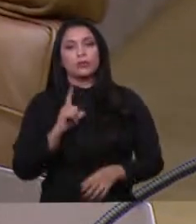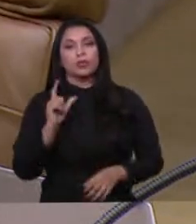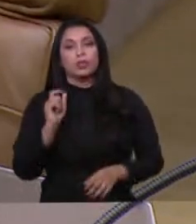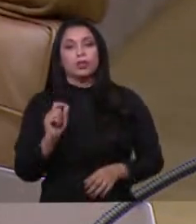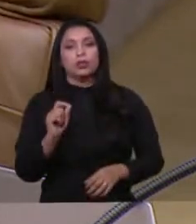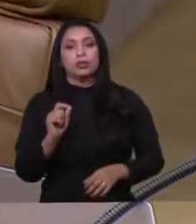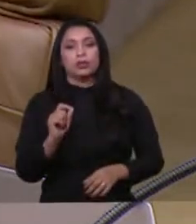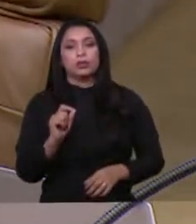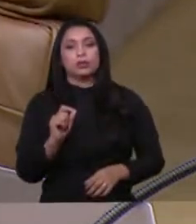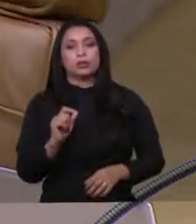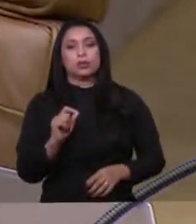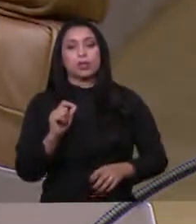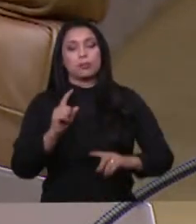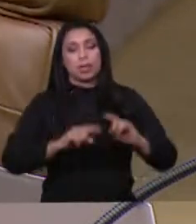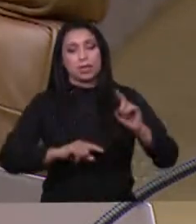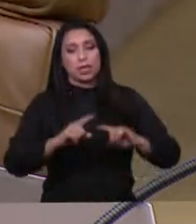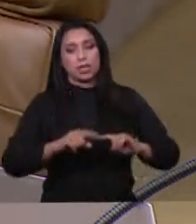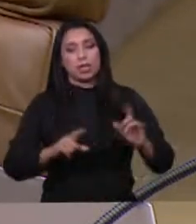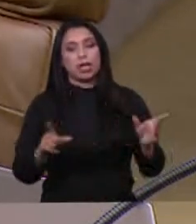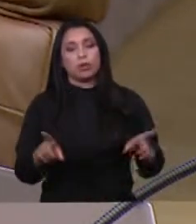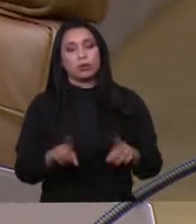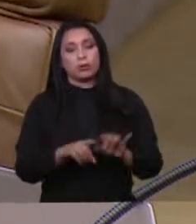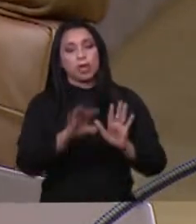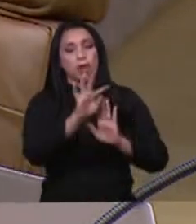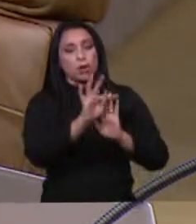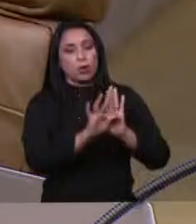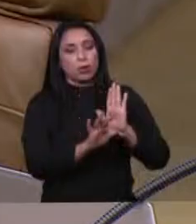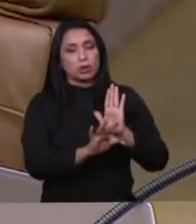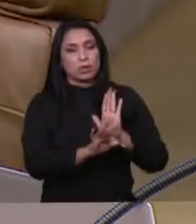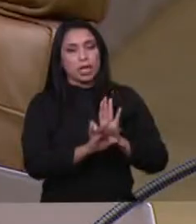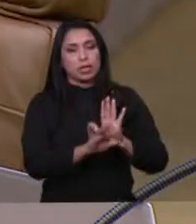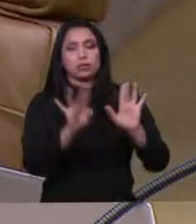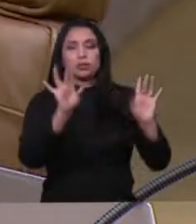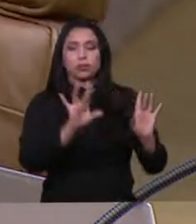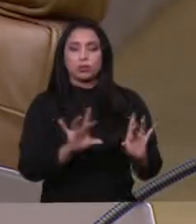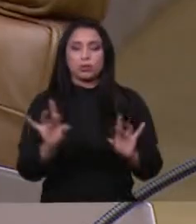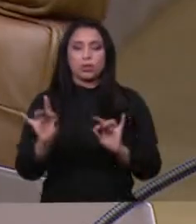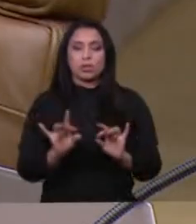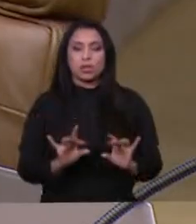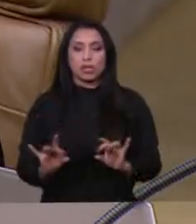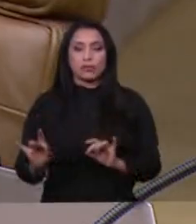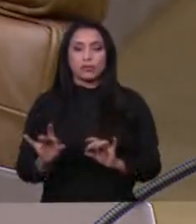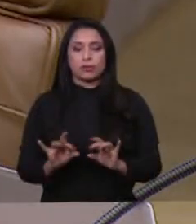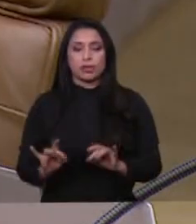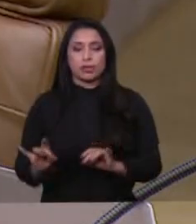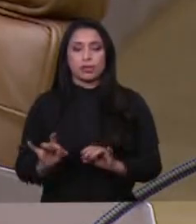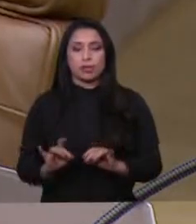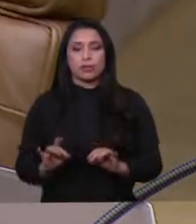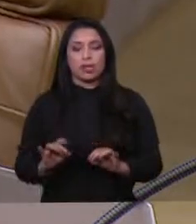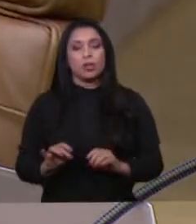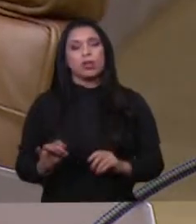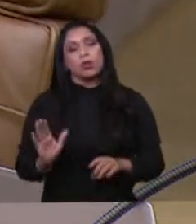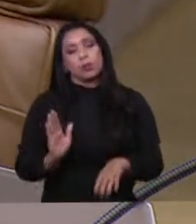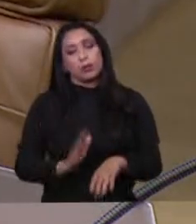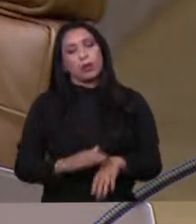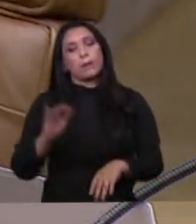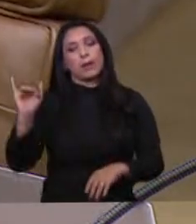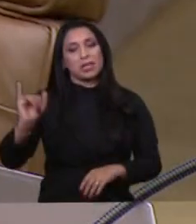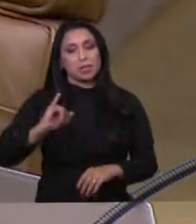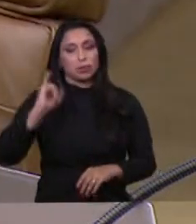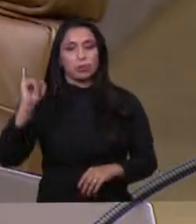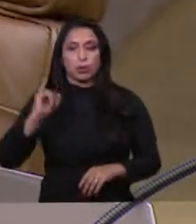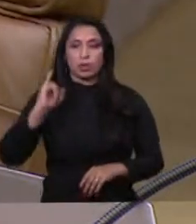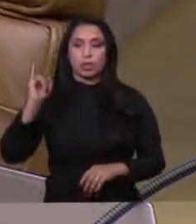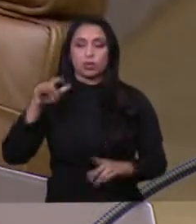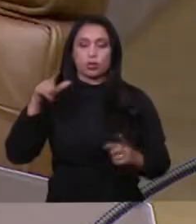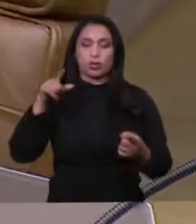concurso de pessoas. Eu estou transcrevendo o que foi considerado mais proeminente, mais exponencial para os